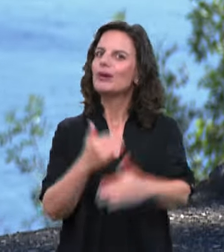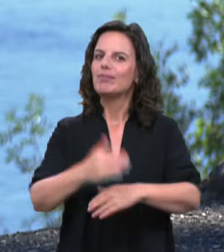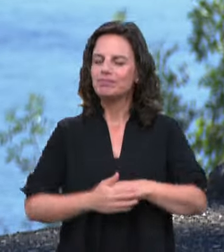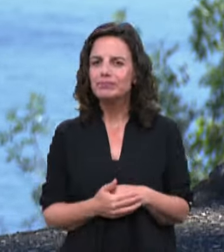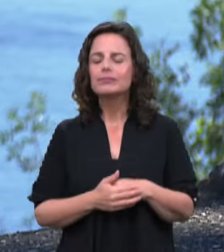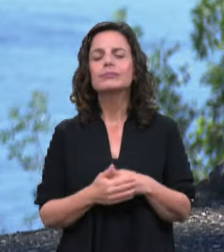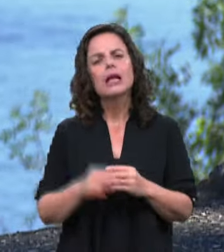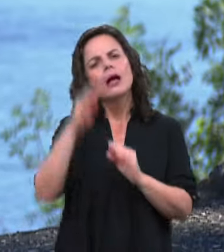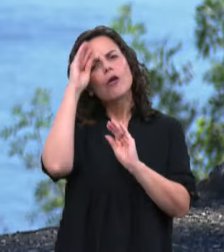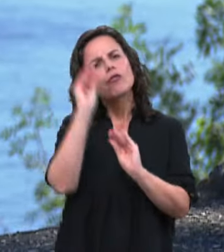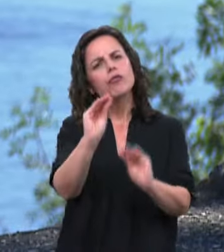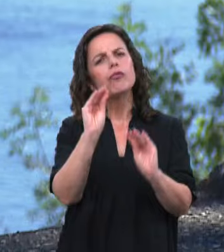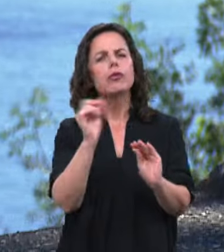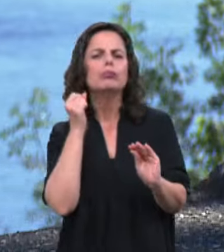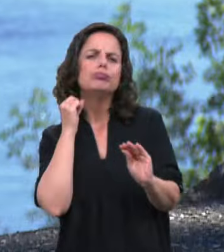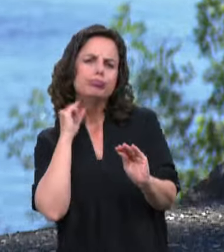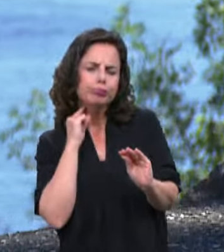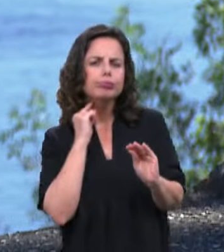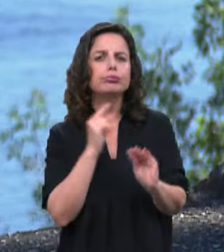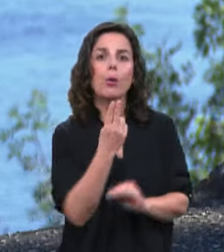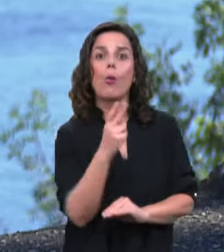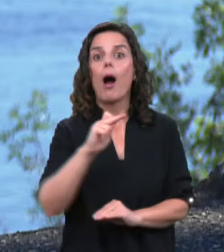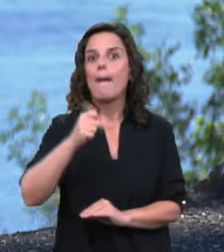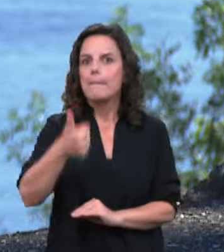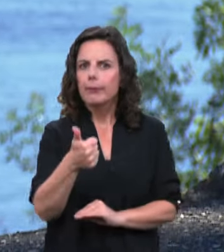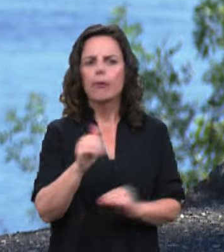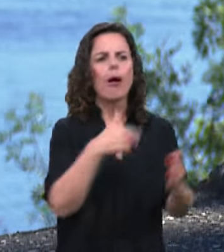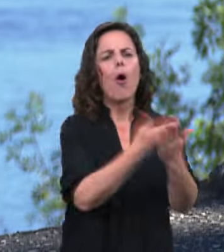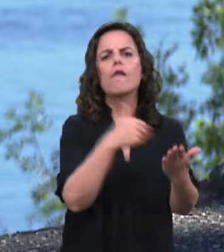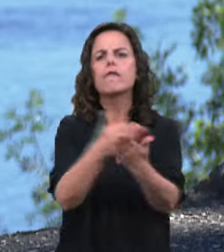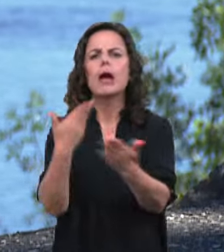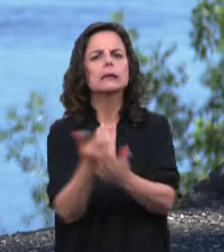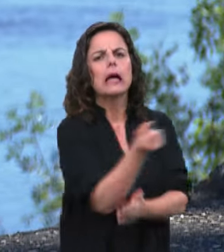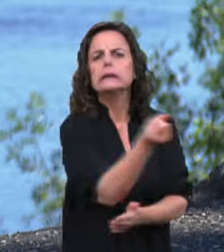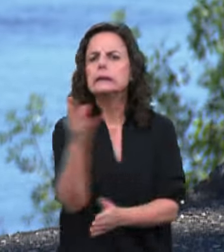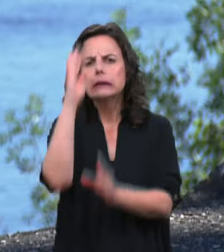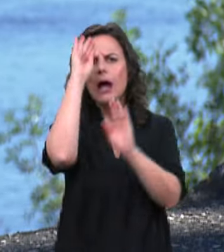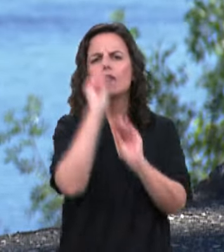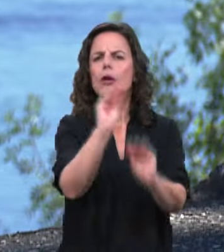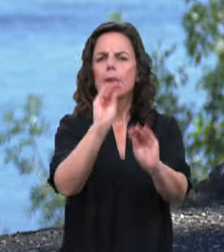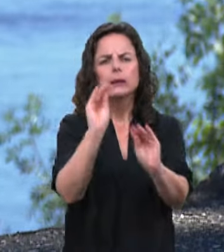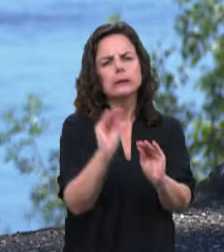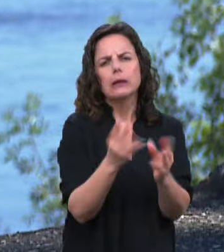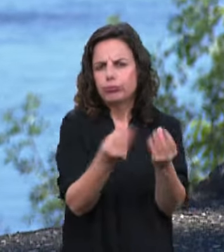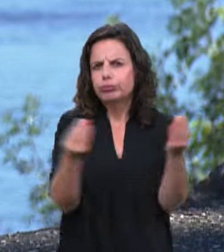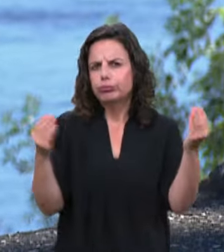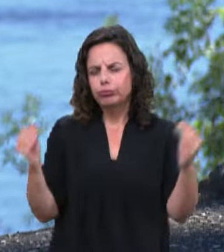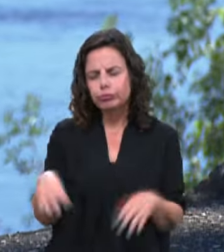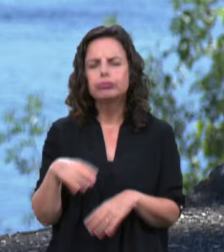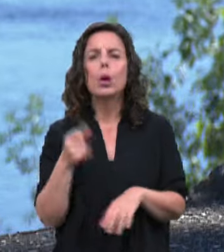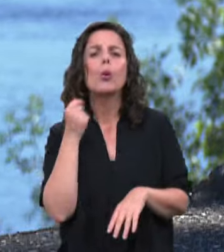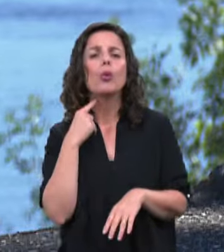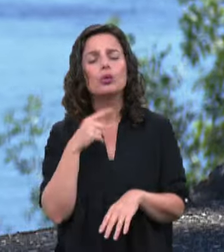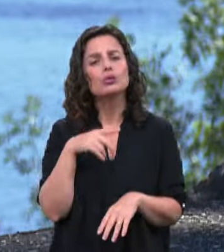A oferta formativa da UAB é diversificada, tem muitas formações, tem as